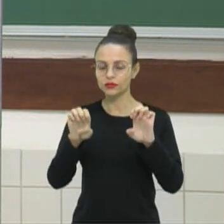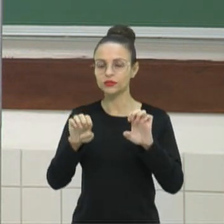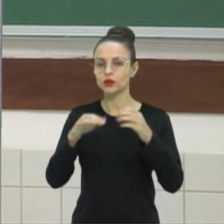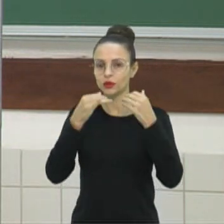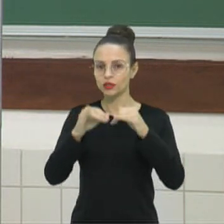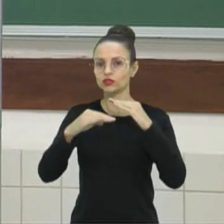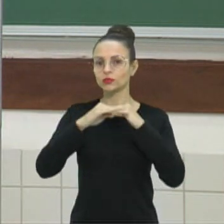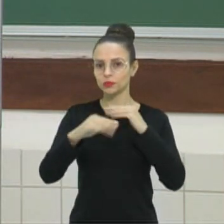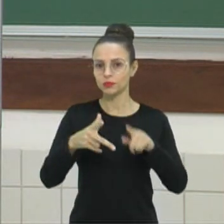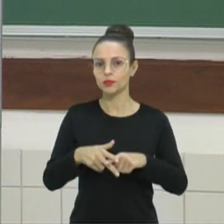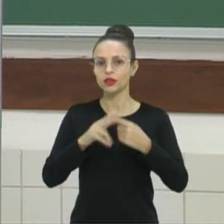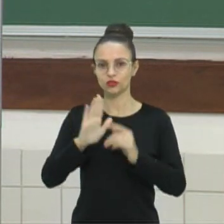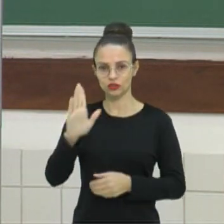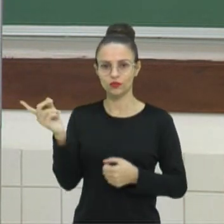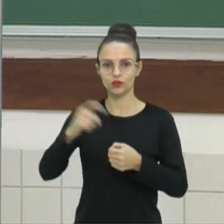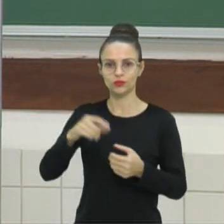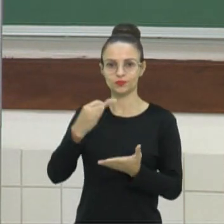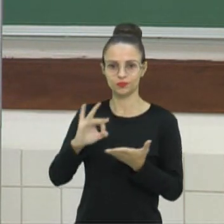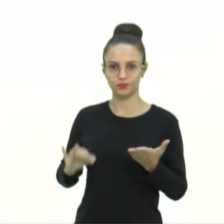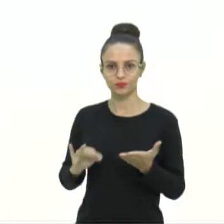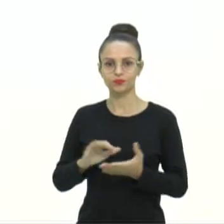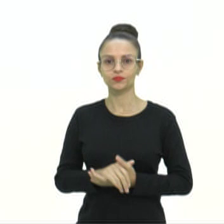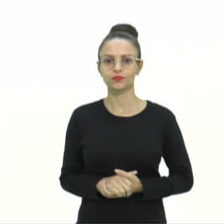mecânica e daqui a pouco a gente volta para resolver a questão.